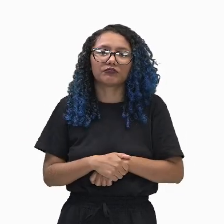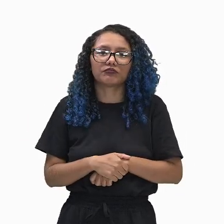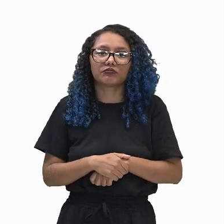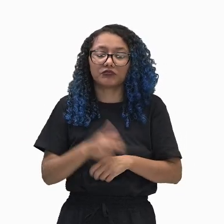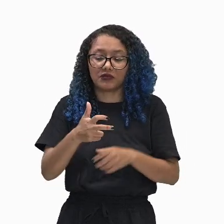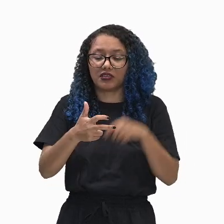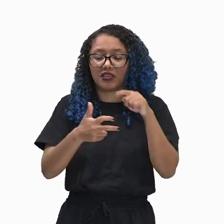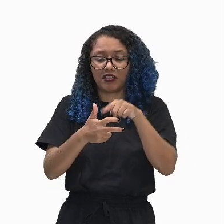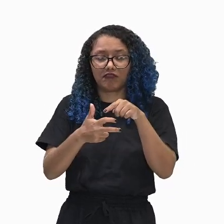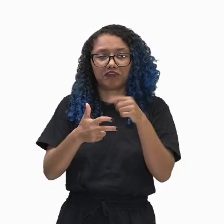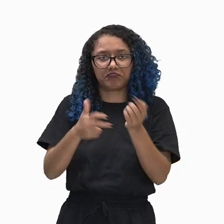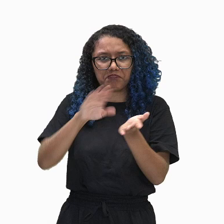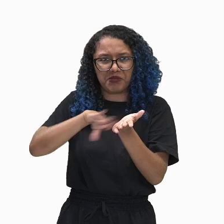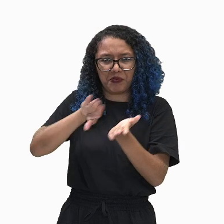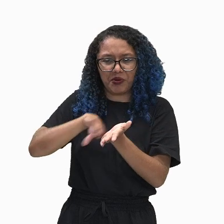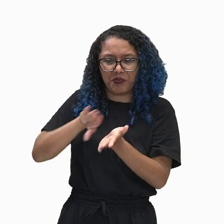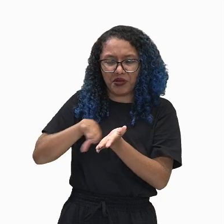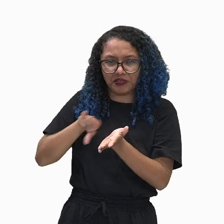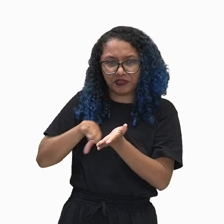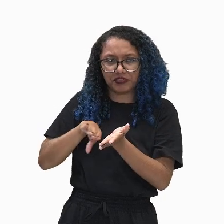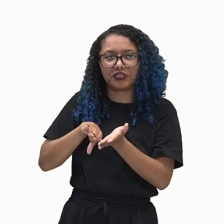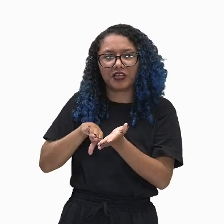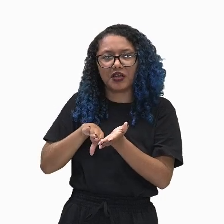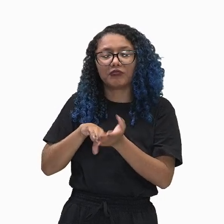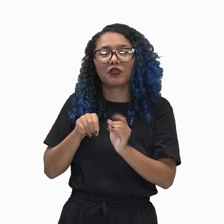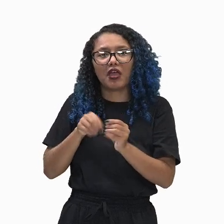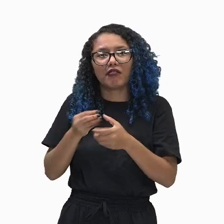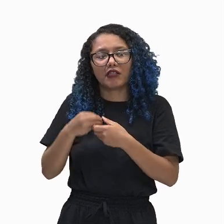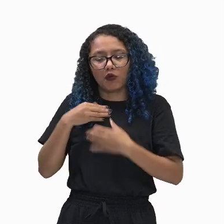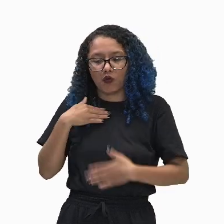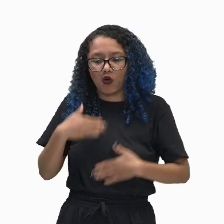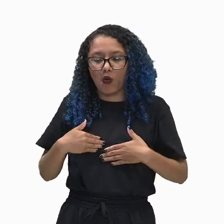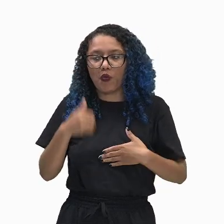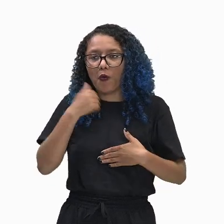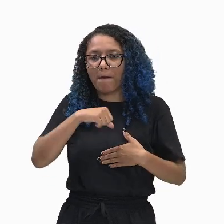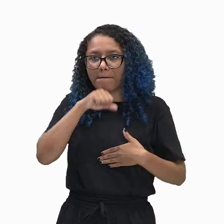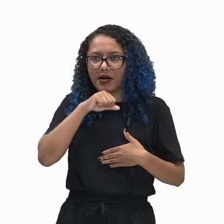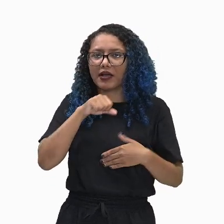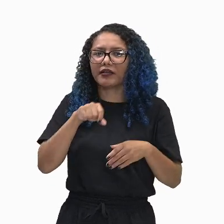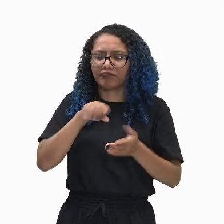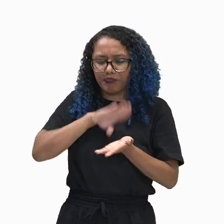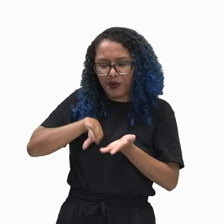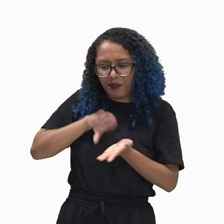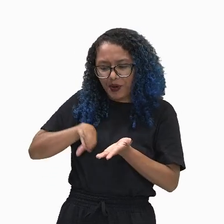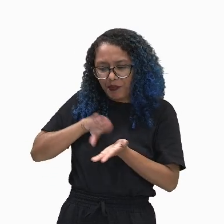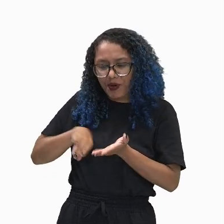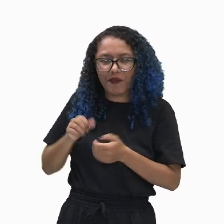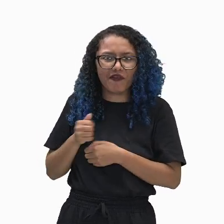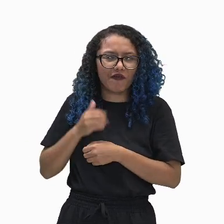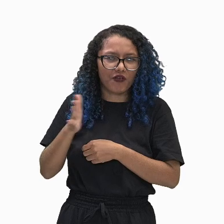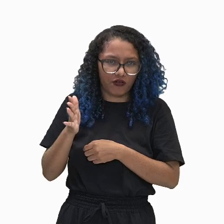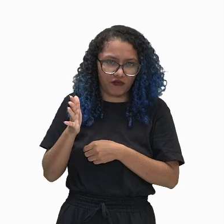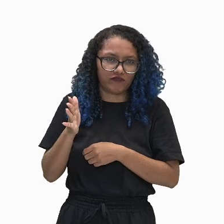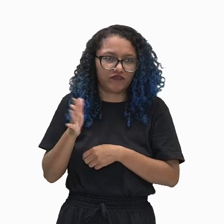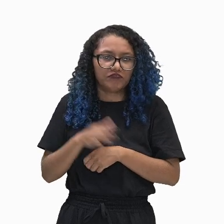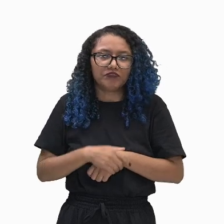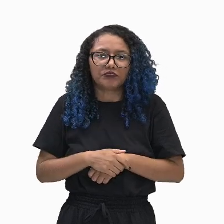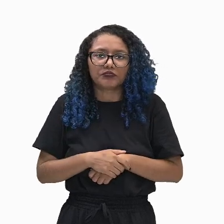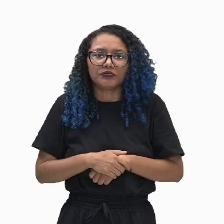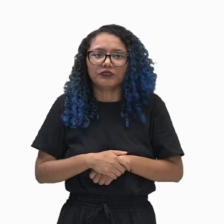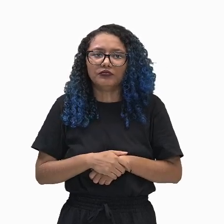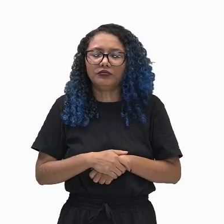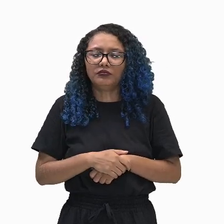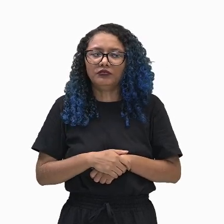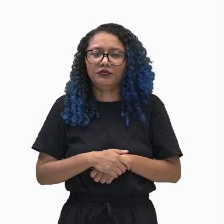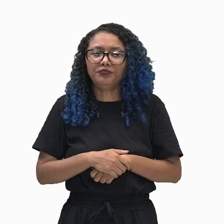fetal para a circulação materna e posteriormente eliminados do corpo da mãe. Nós temos aí a